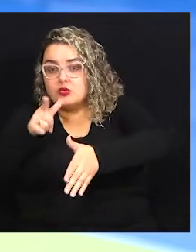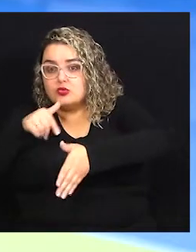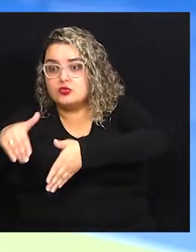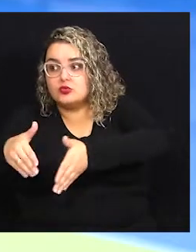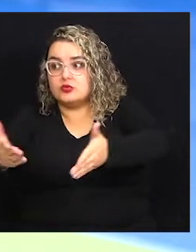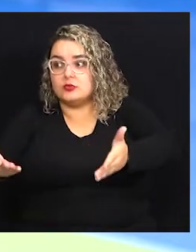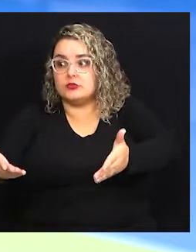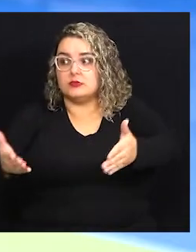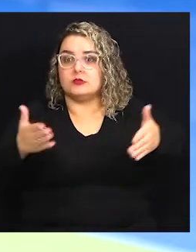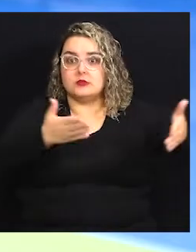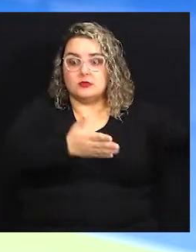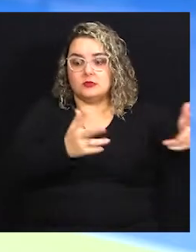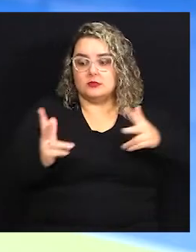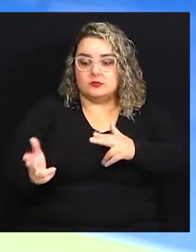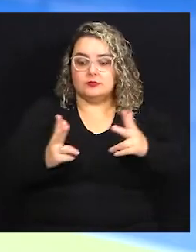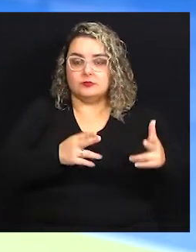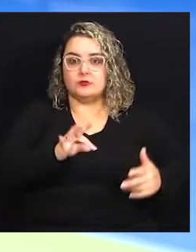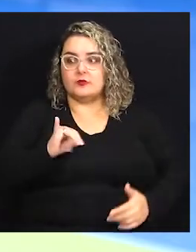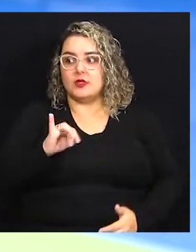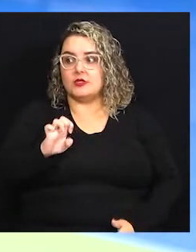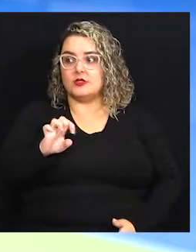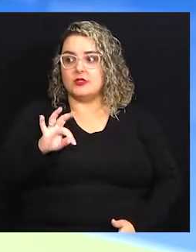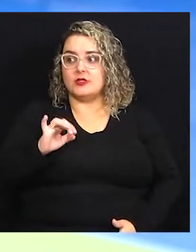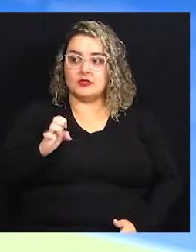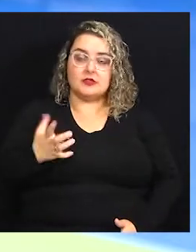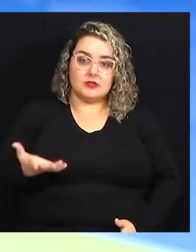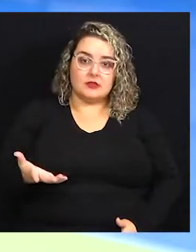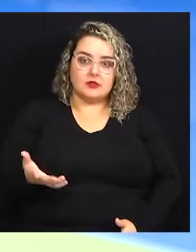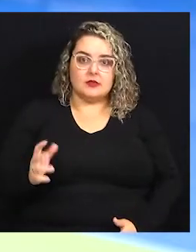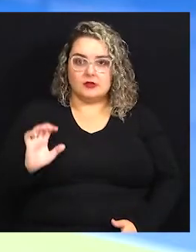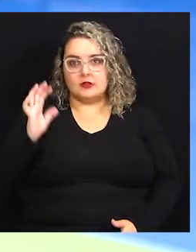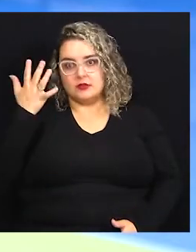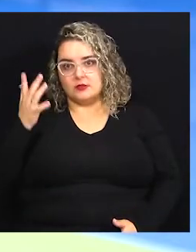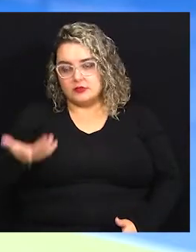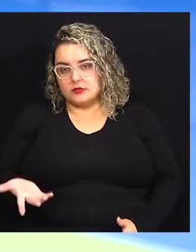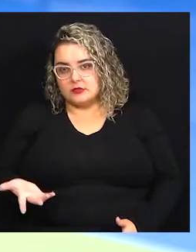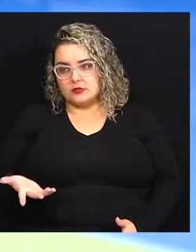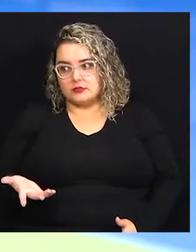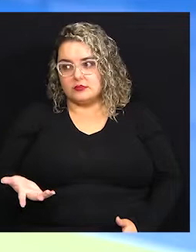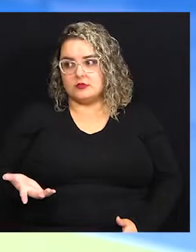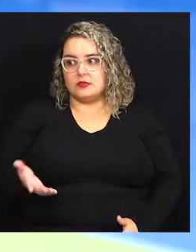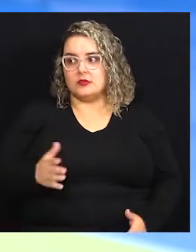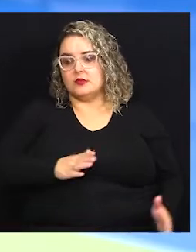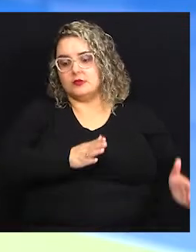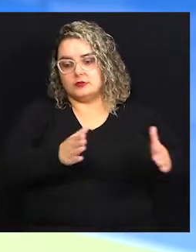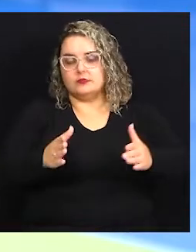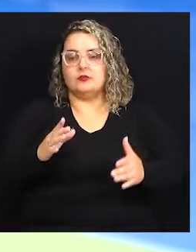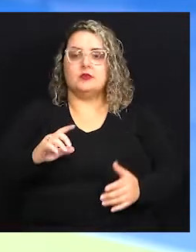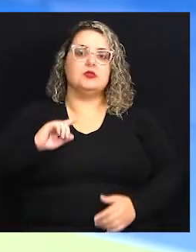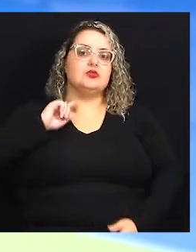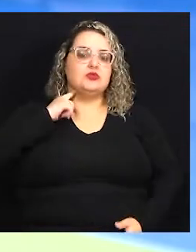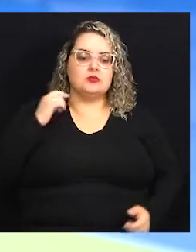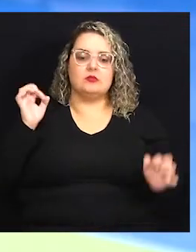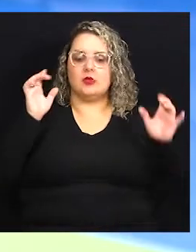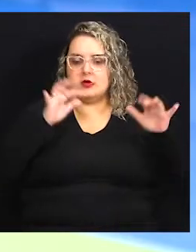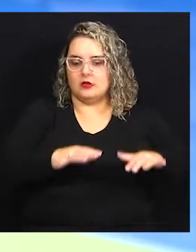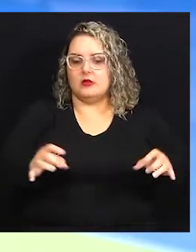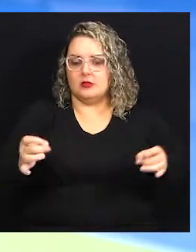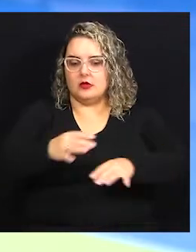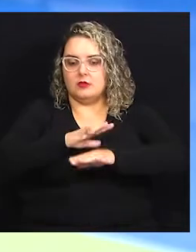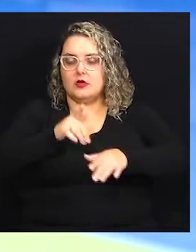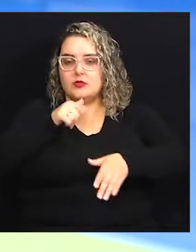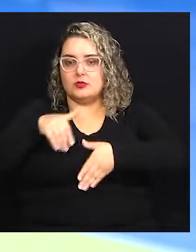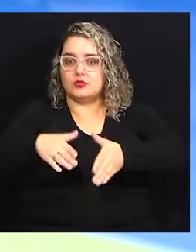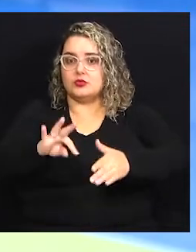doce, ele ia ficar igual ao Rio Tietê, que é o que ocorreu com o Rio Tietê, certo? Caiu muitos detritos acabaram com o Tietê. Mas, enfim,